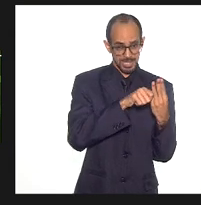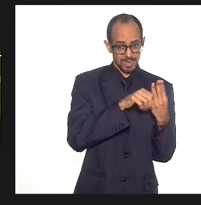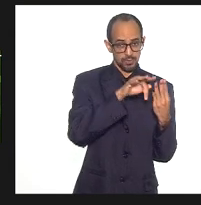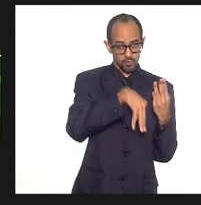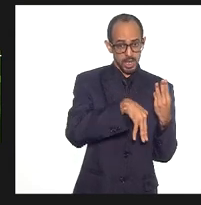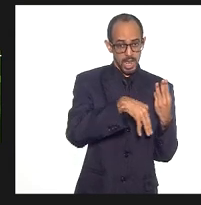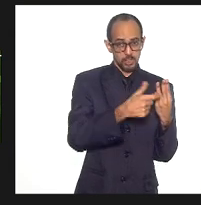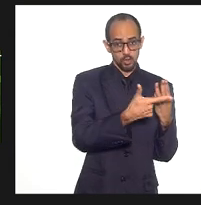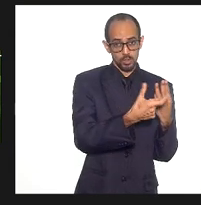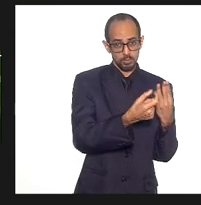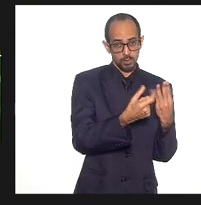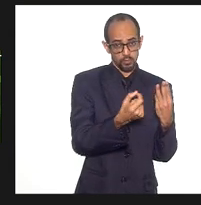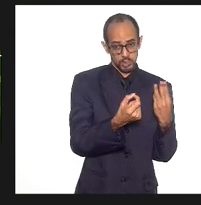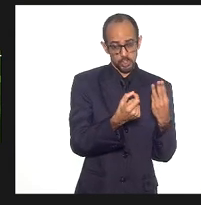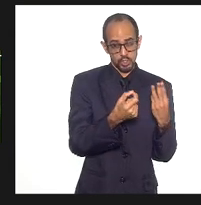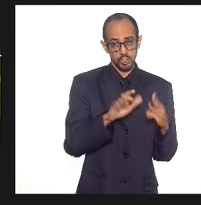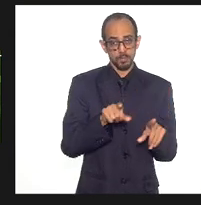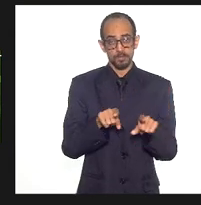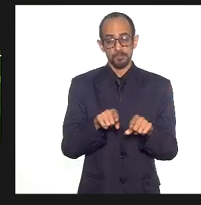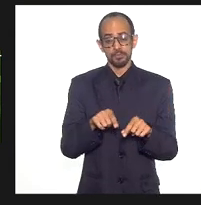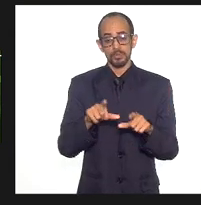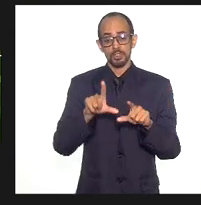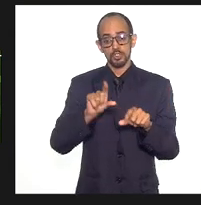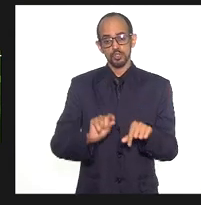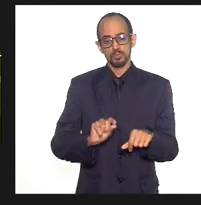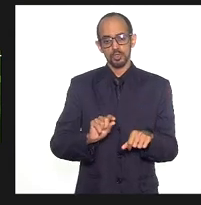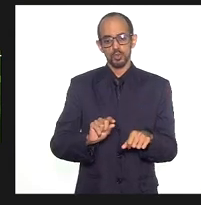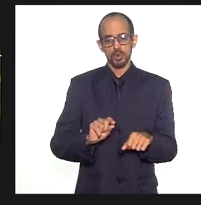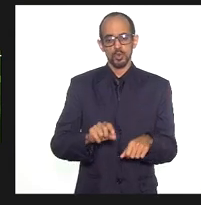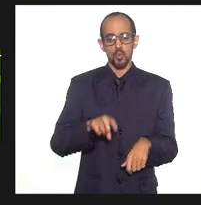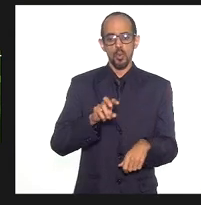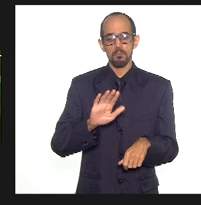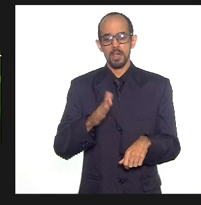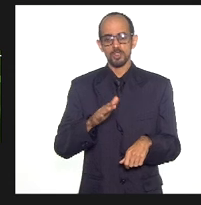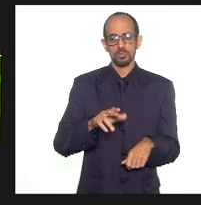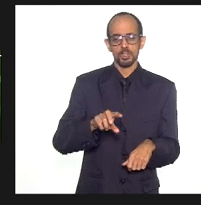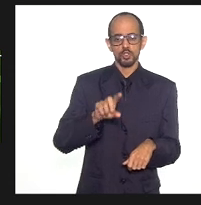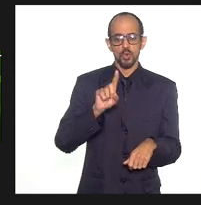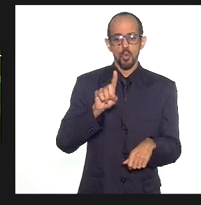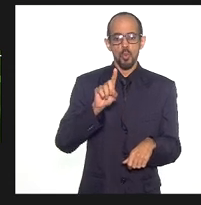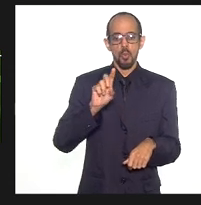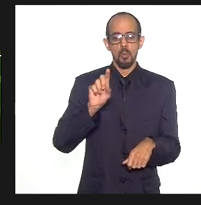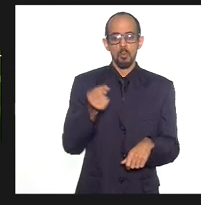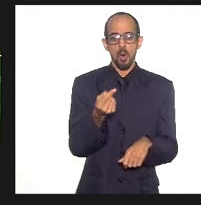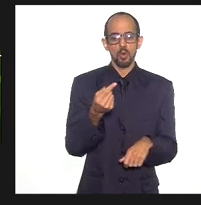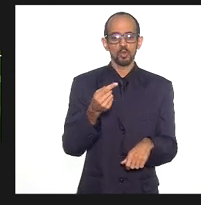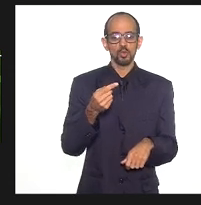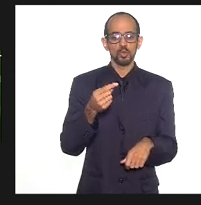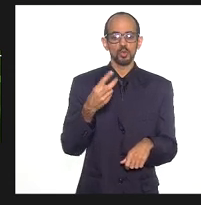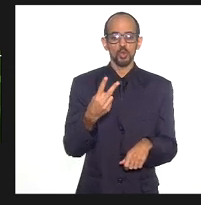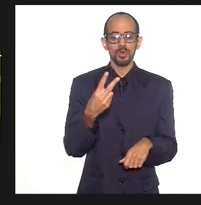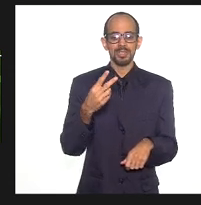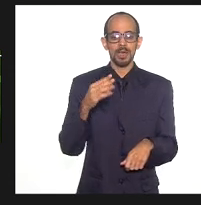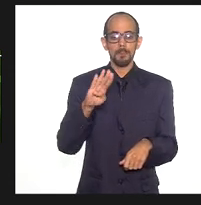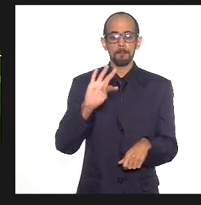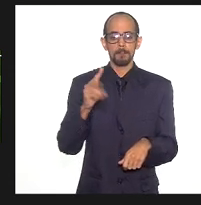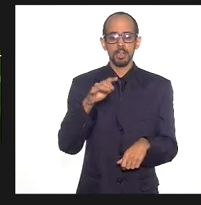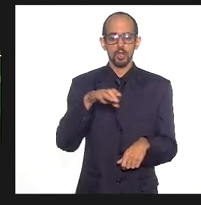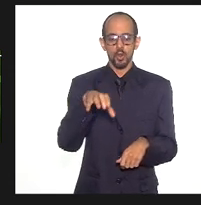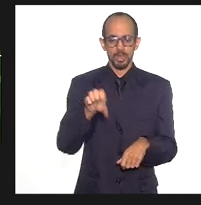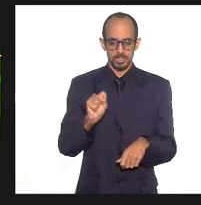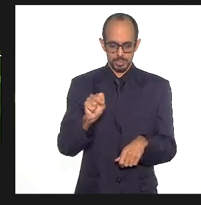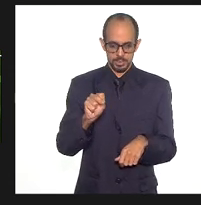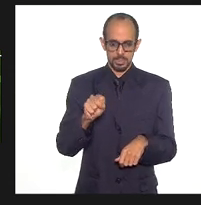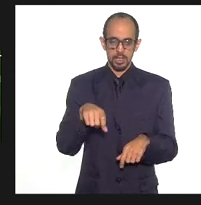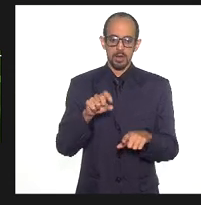dessa participação especial em cerca de 1,2 bi. Isso em razão de um decréscimo da produção de